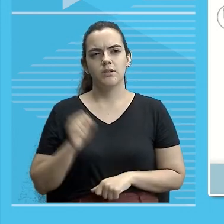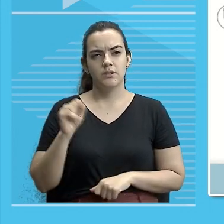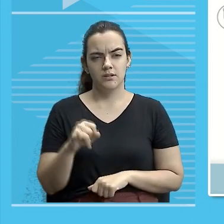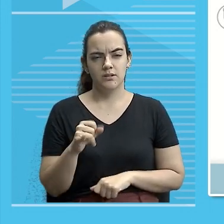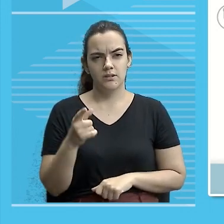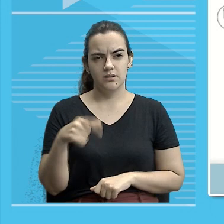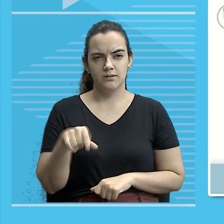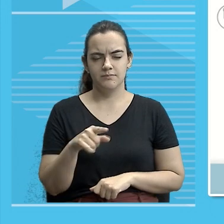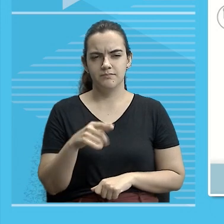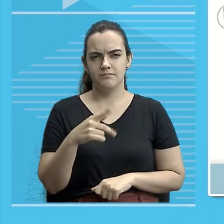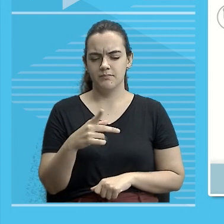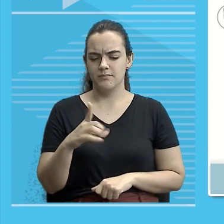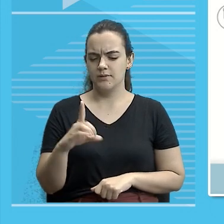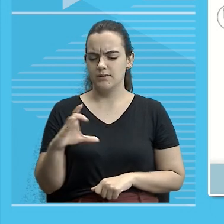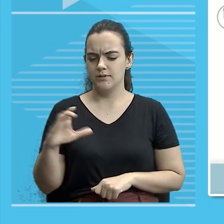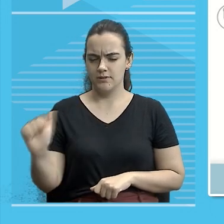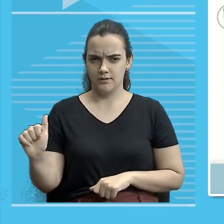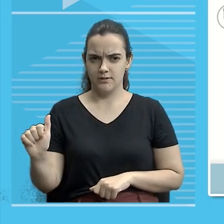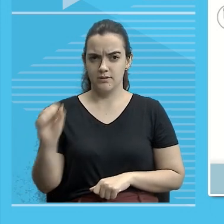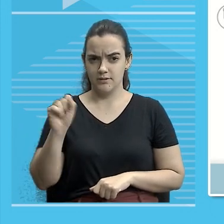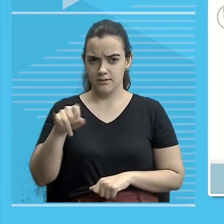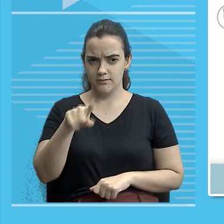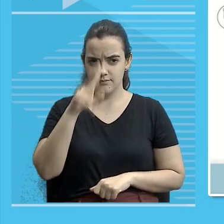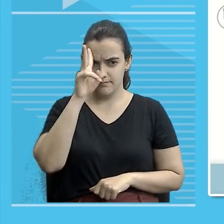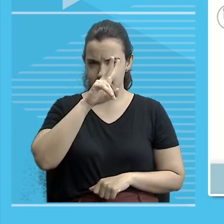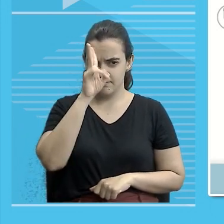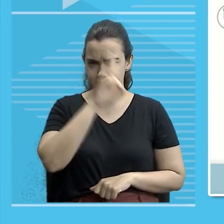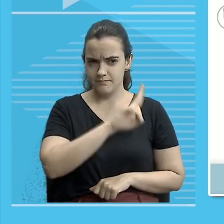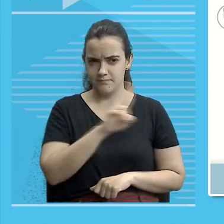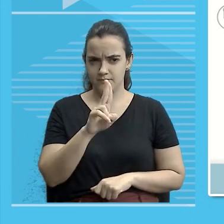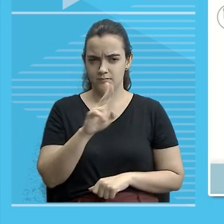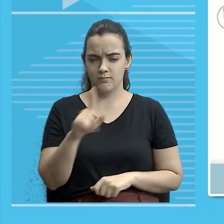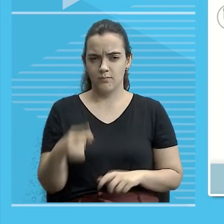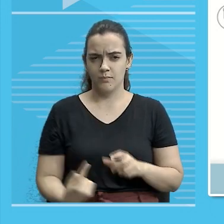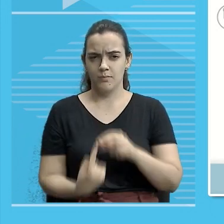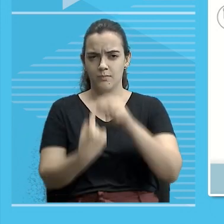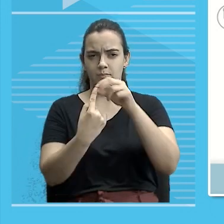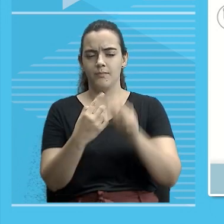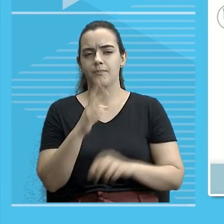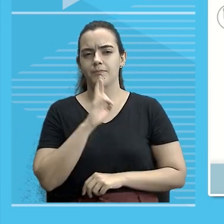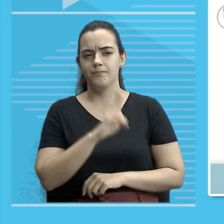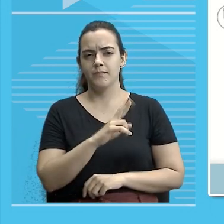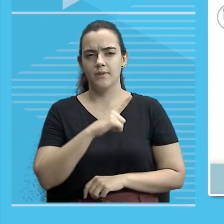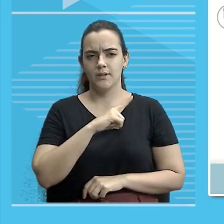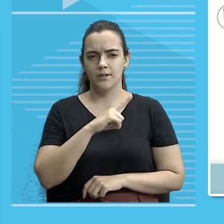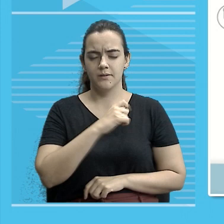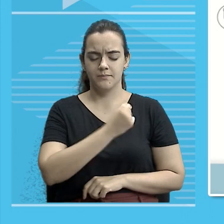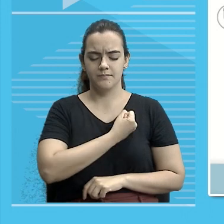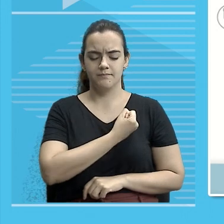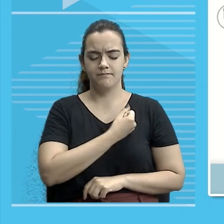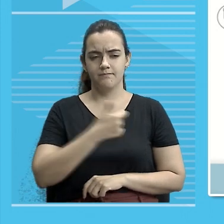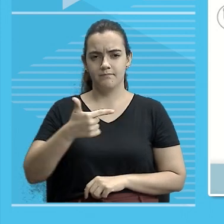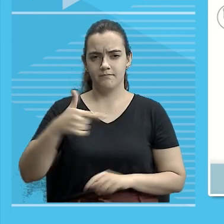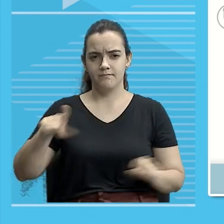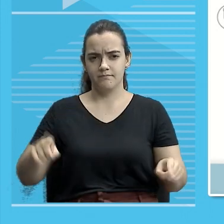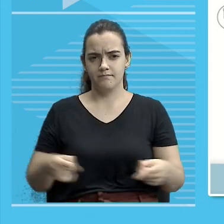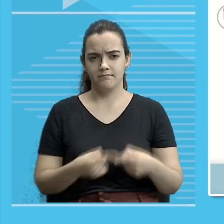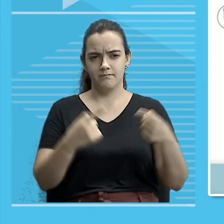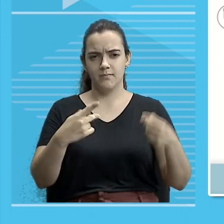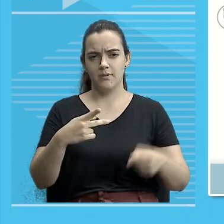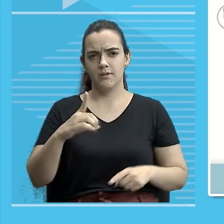acertasse porque porque a única que tem o número 2 ó a única presta